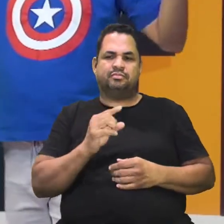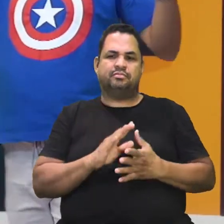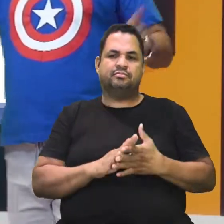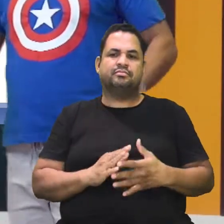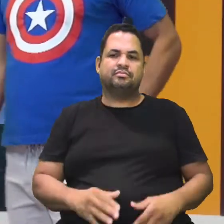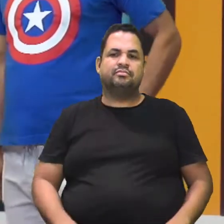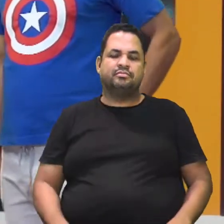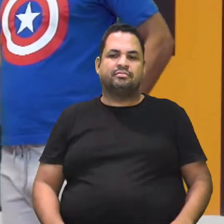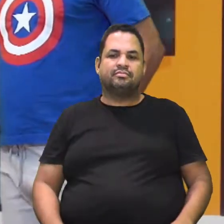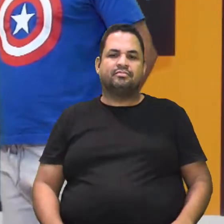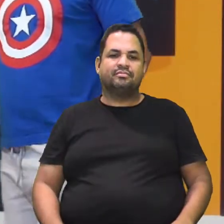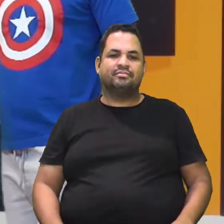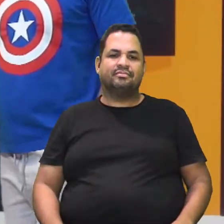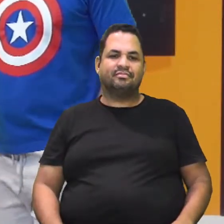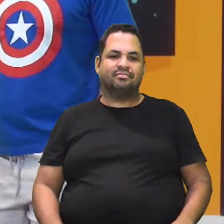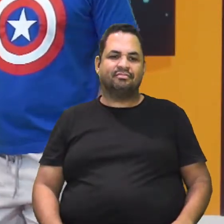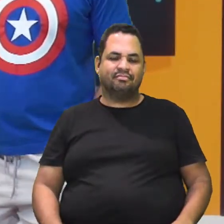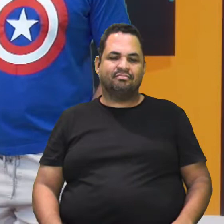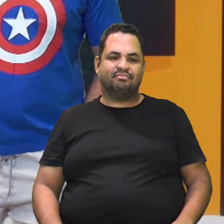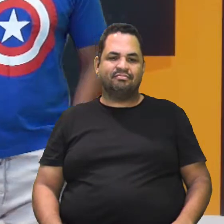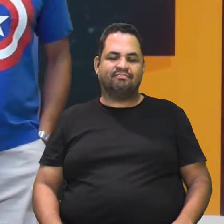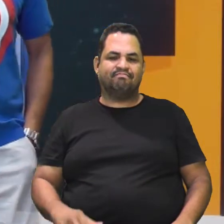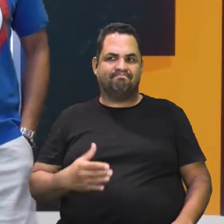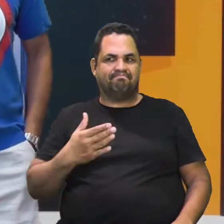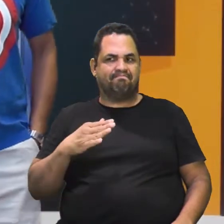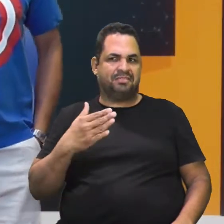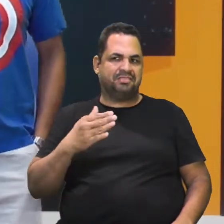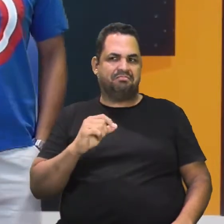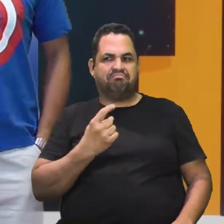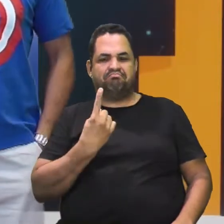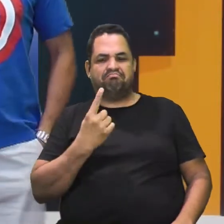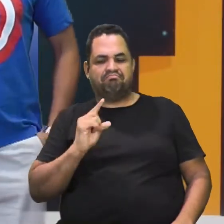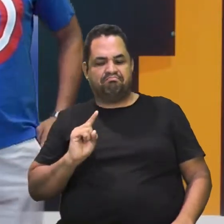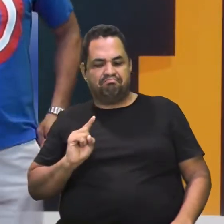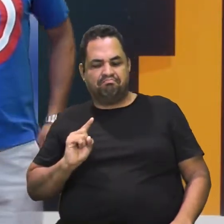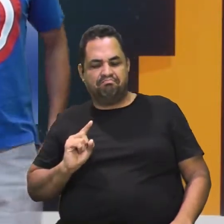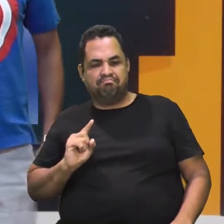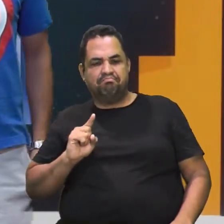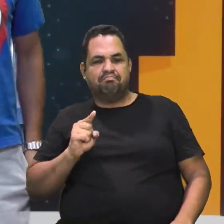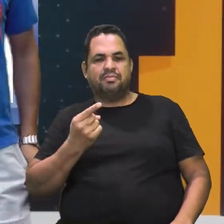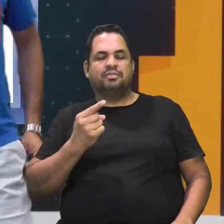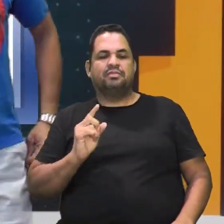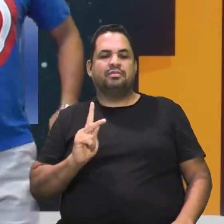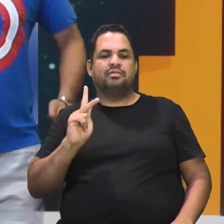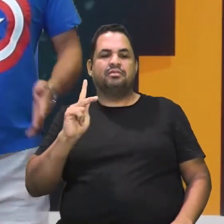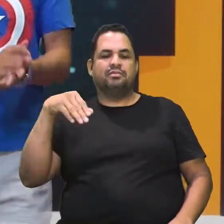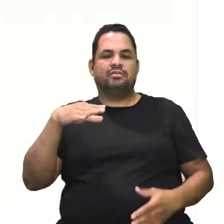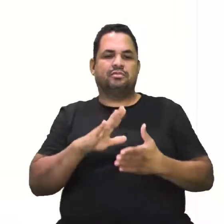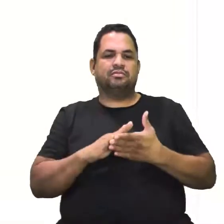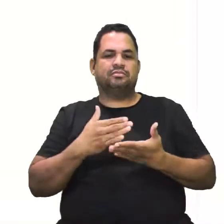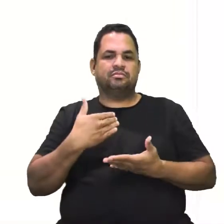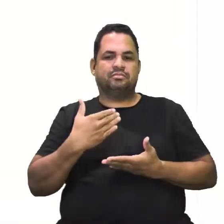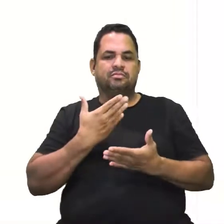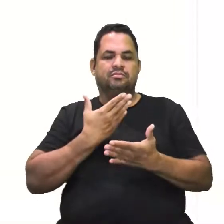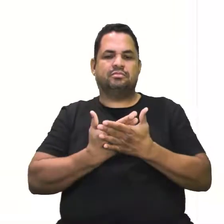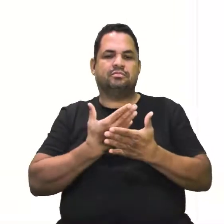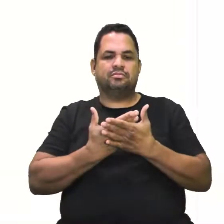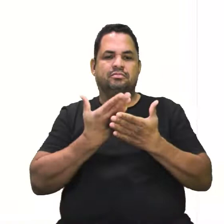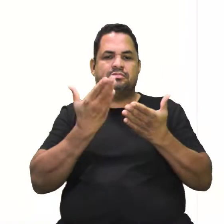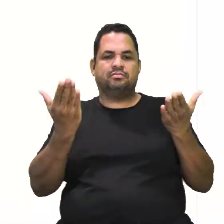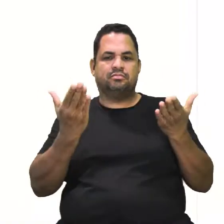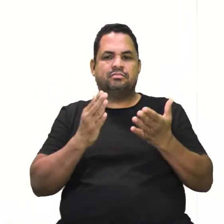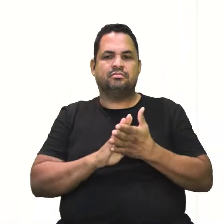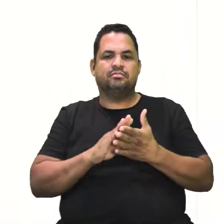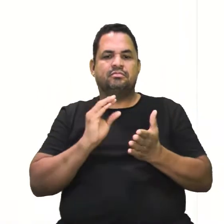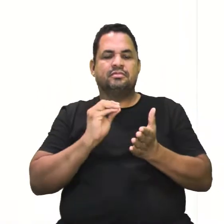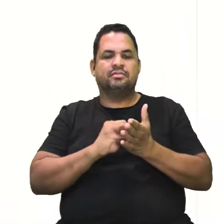Até Chupinguaia. Pode colocar quilometragem pode botar quilômetro aí. Mas vamos em frente então, porque hoje temos aula para...